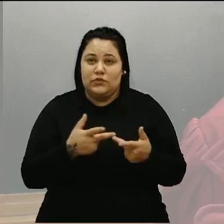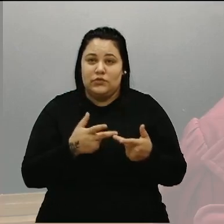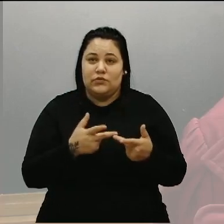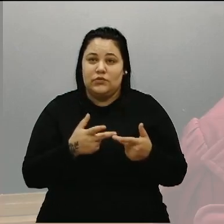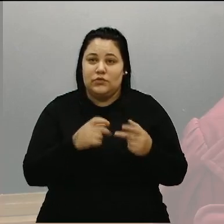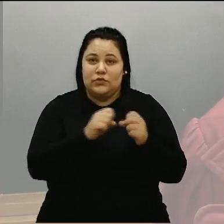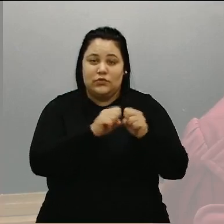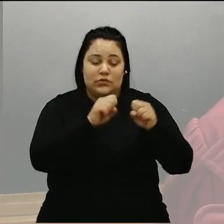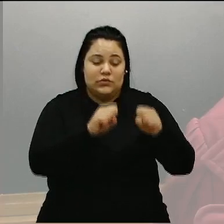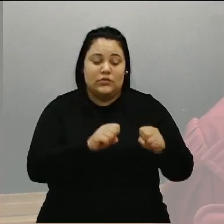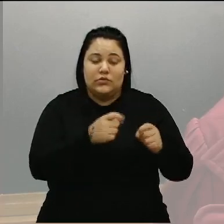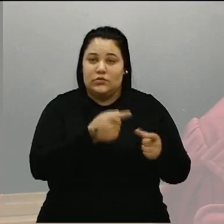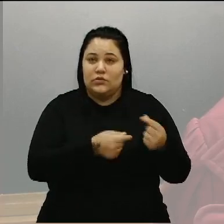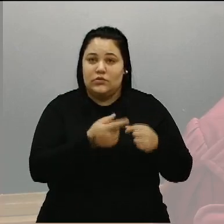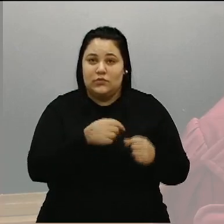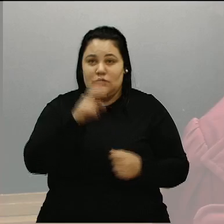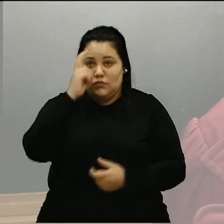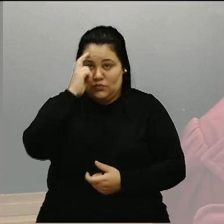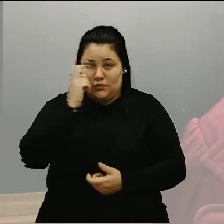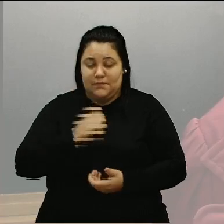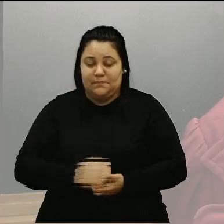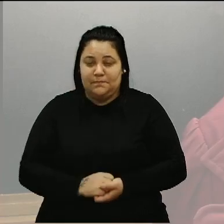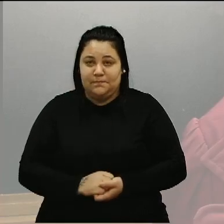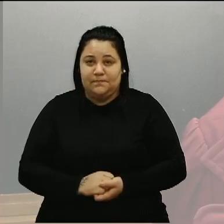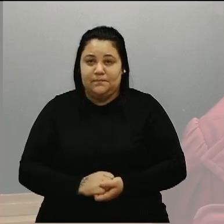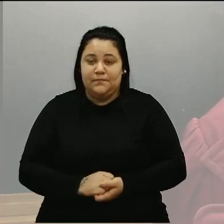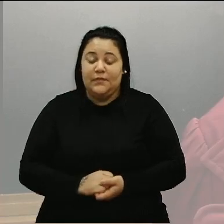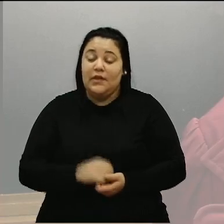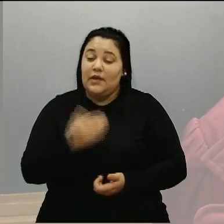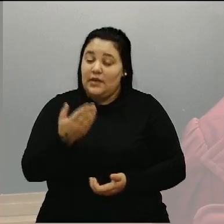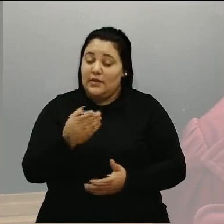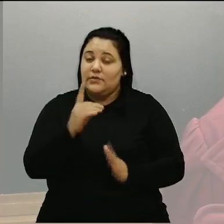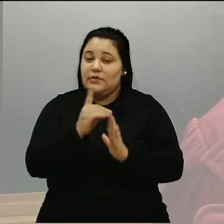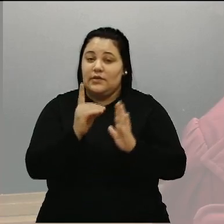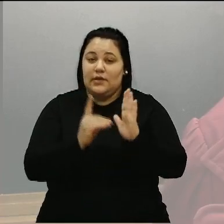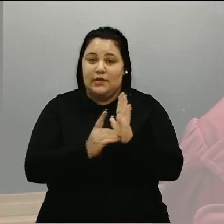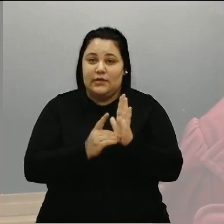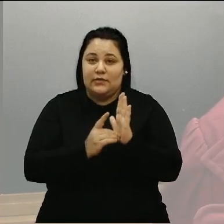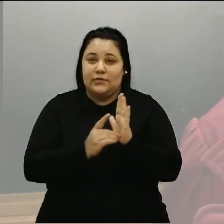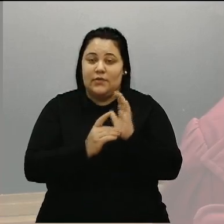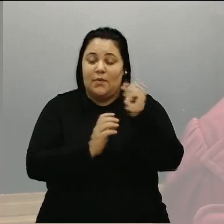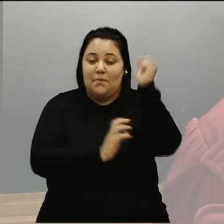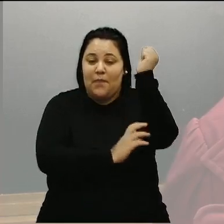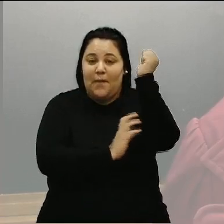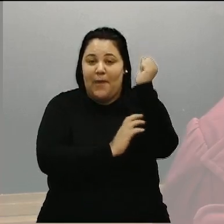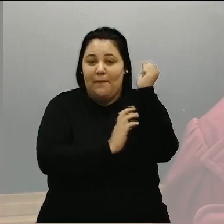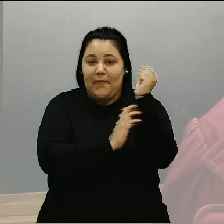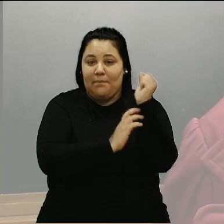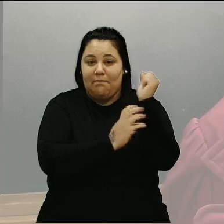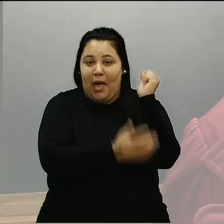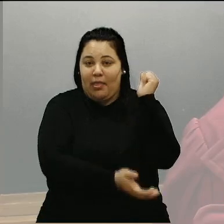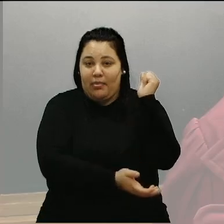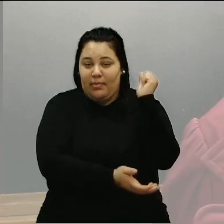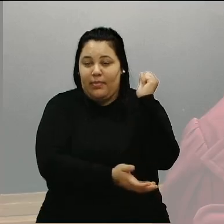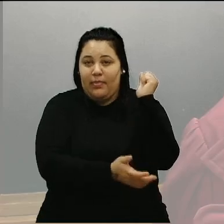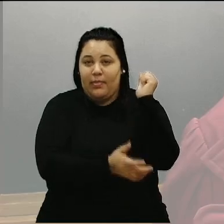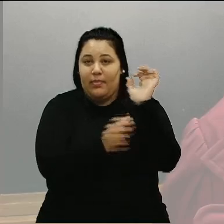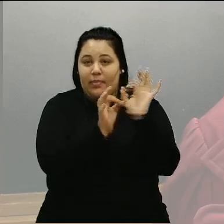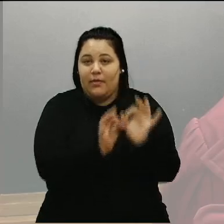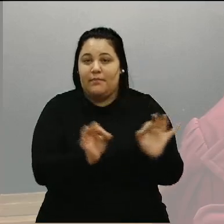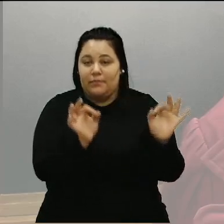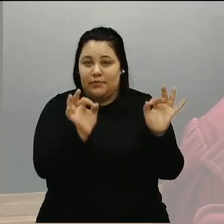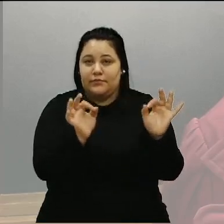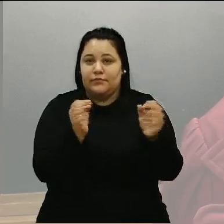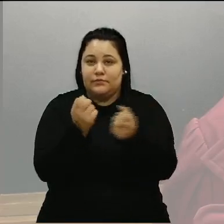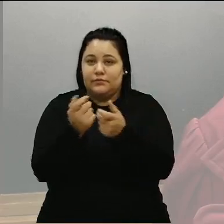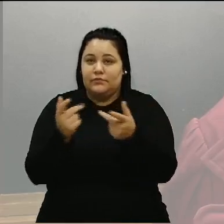de financiamento à cultura. Este decreto desburocratiza e simplifica os